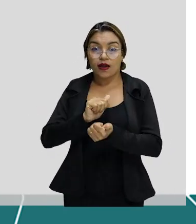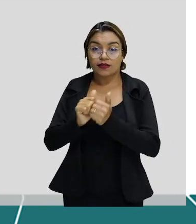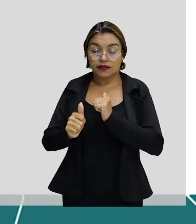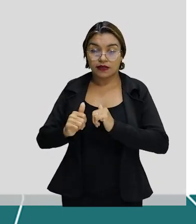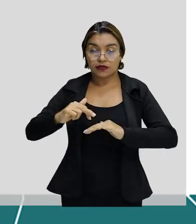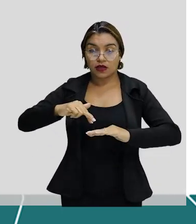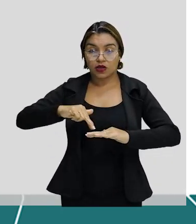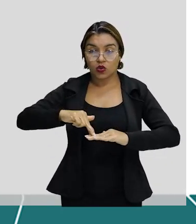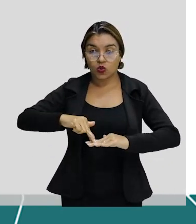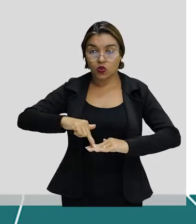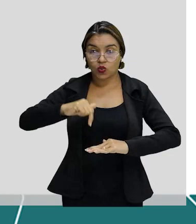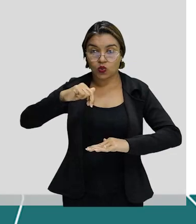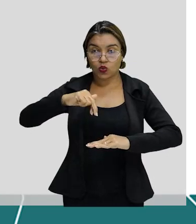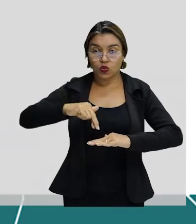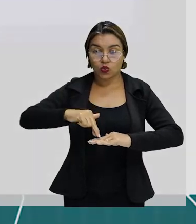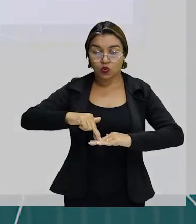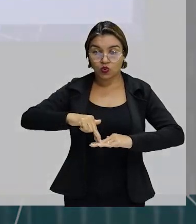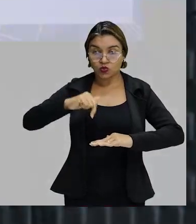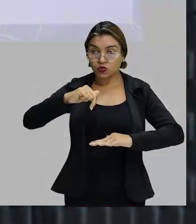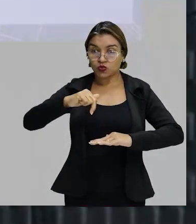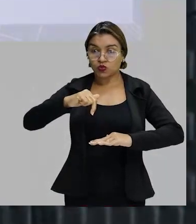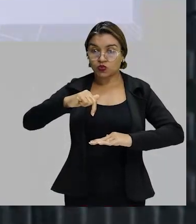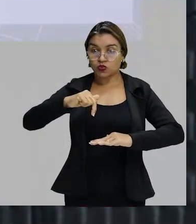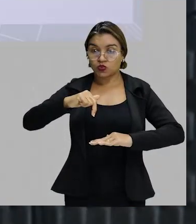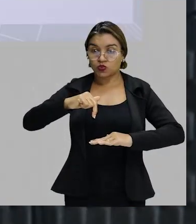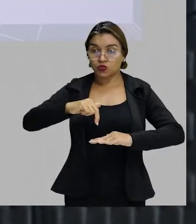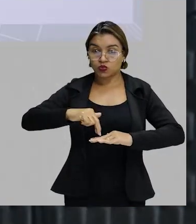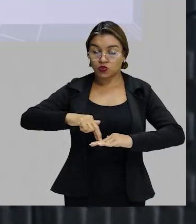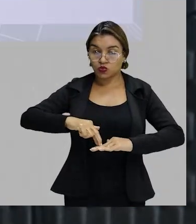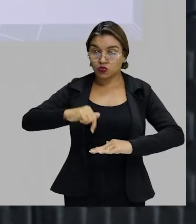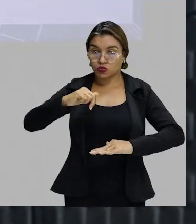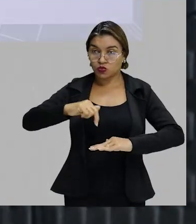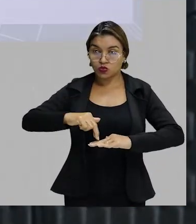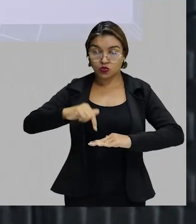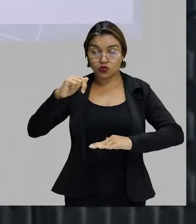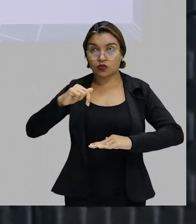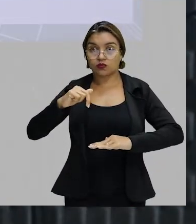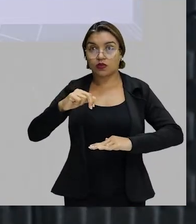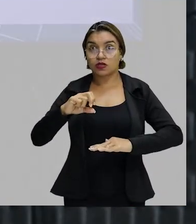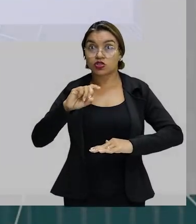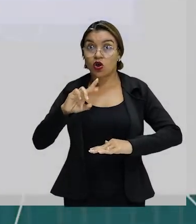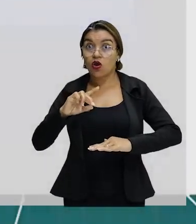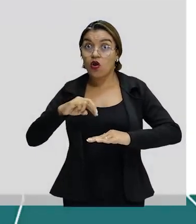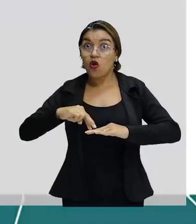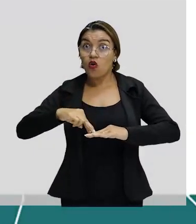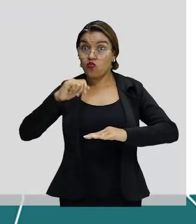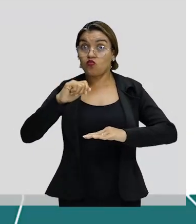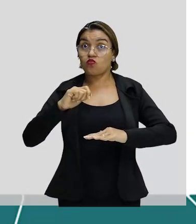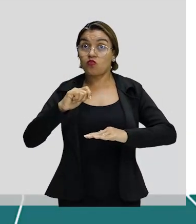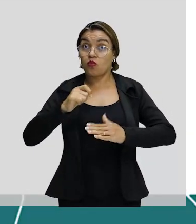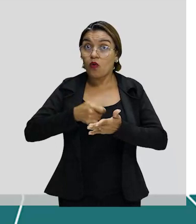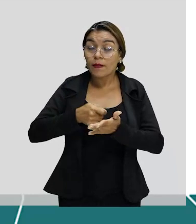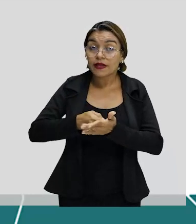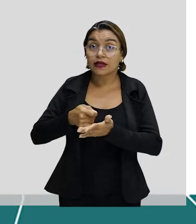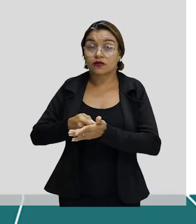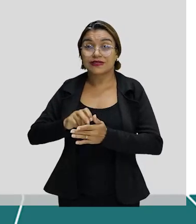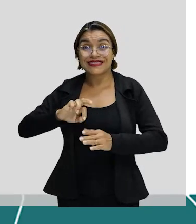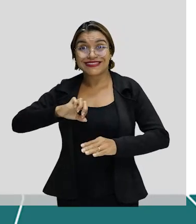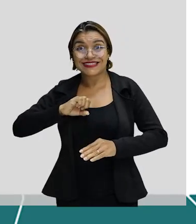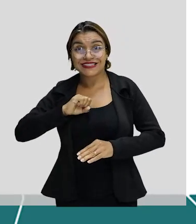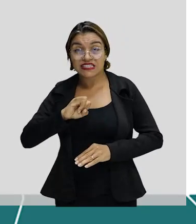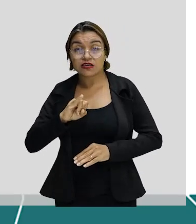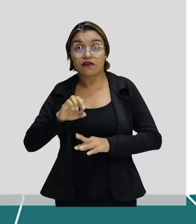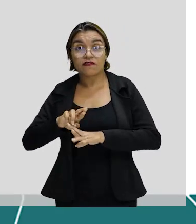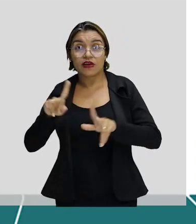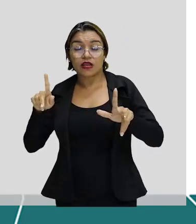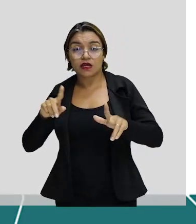ele não pode realizar dois saltos ali naquela no no trampolim quando os pés não deixam a plataforma